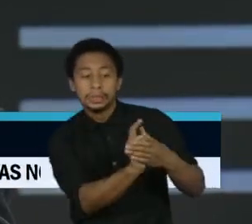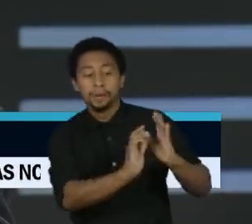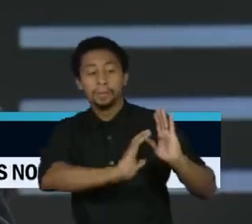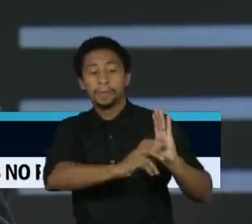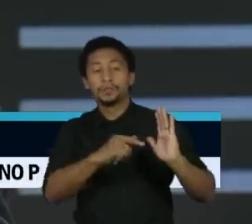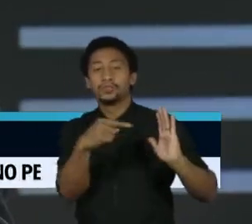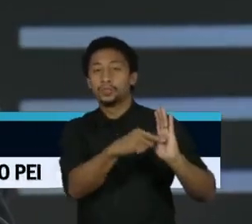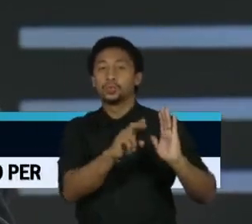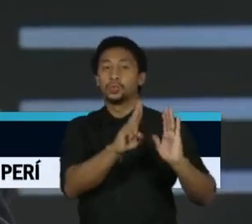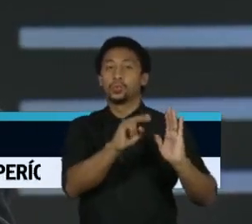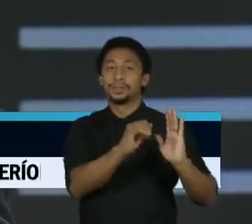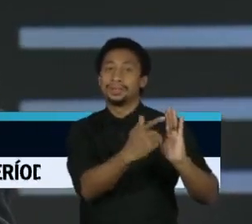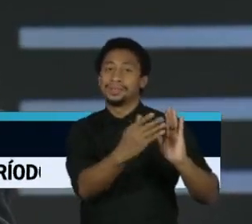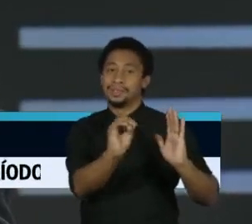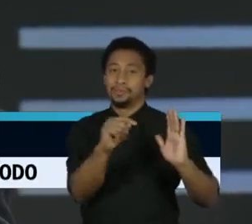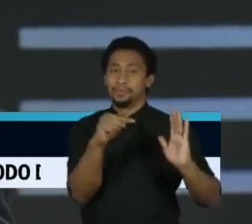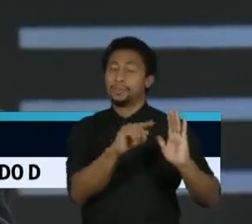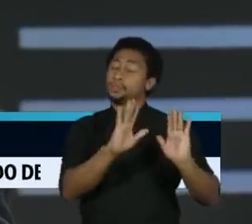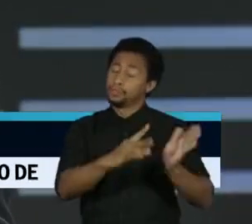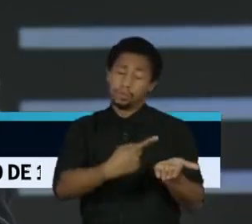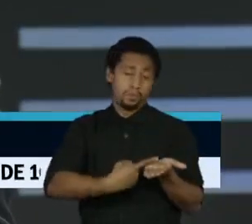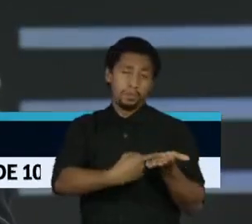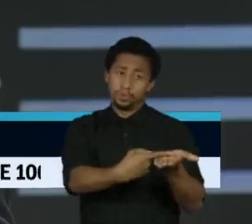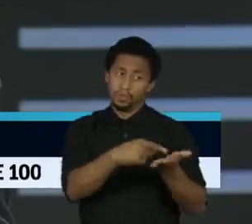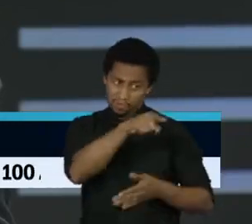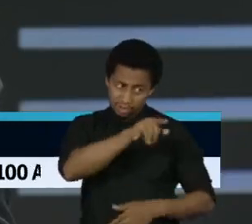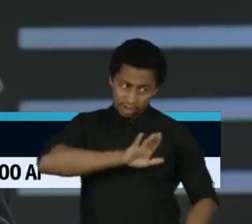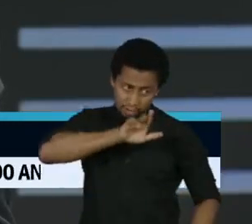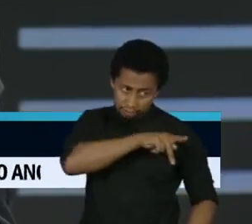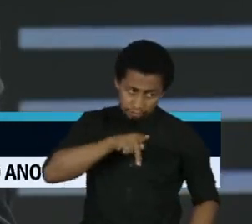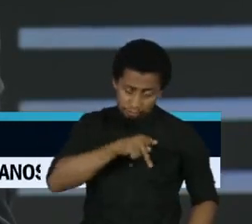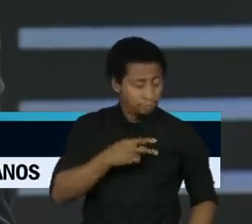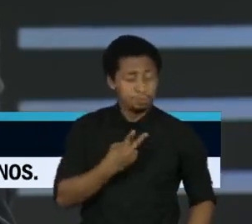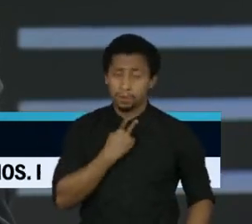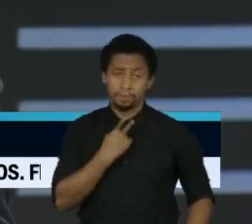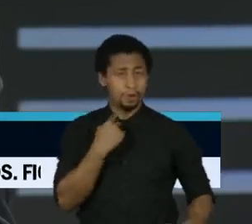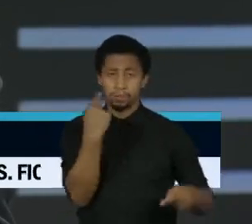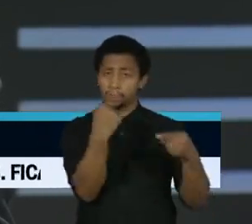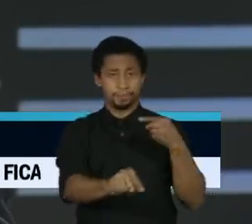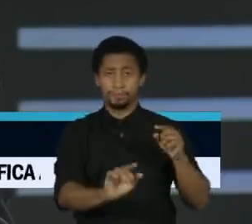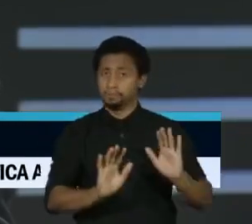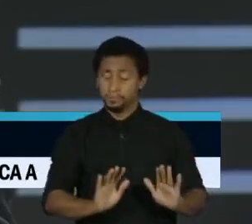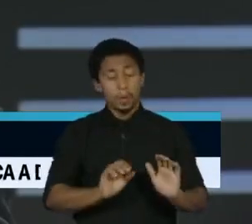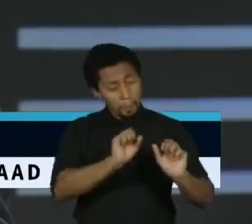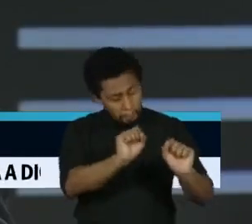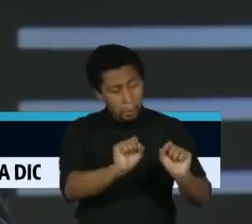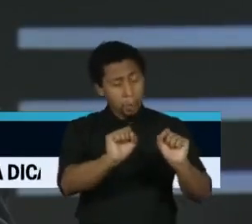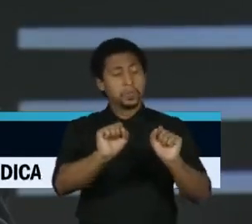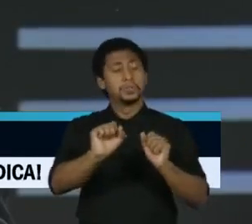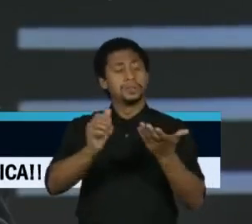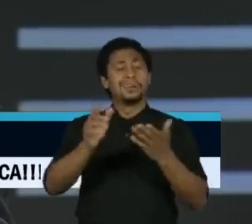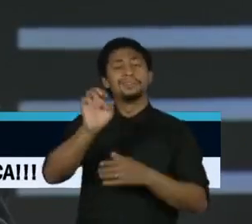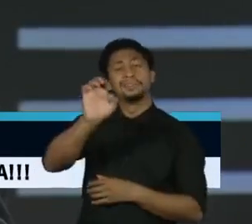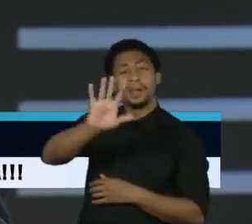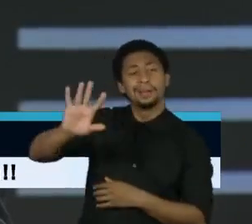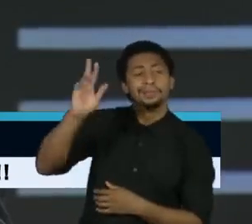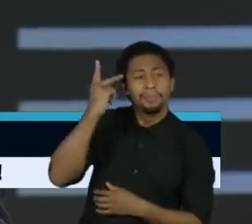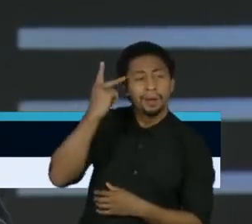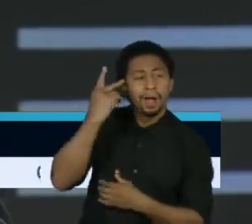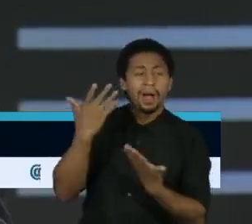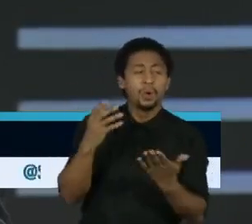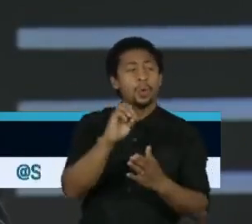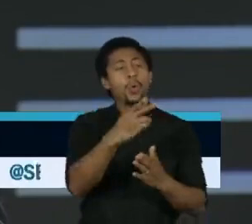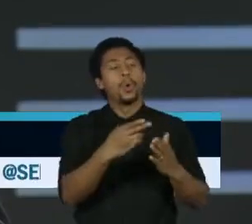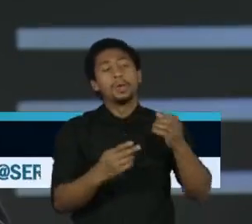a um cargo Nacional ele só poderia sair a cargos que fossem a nível do Estado de São Paulo ou Senador deputado federal